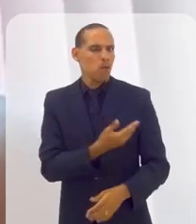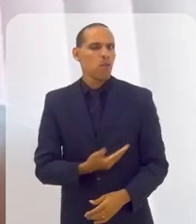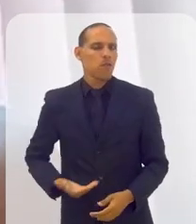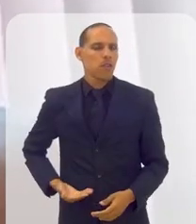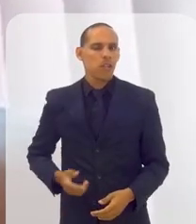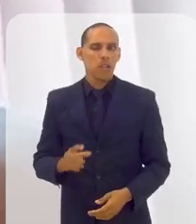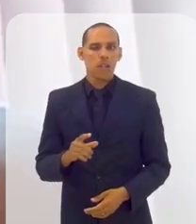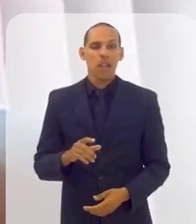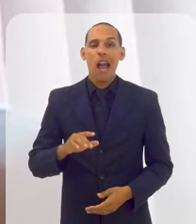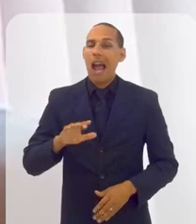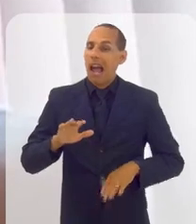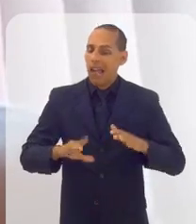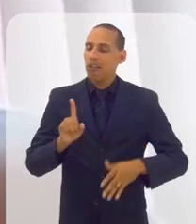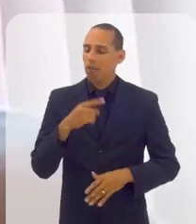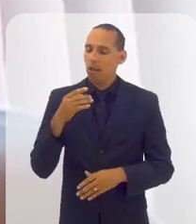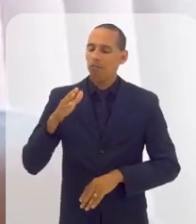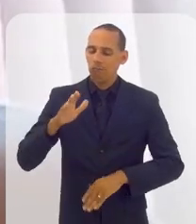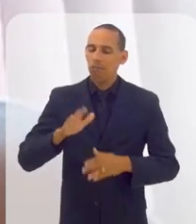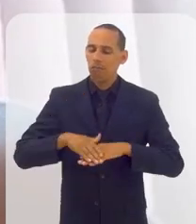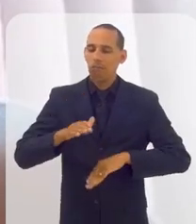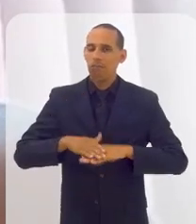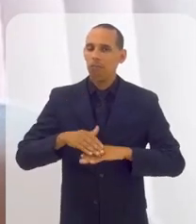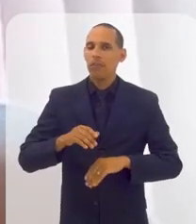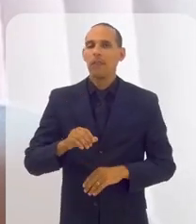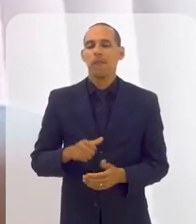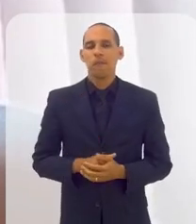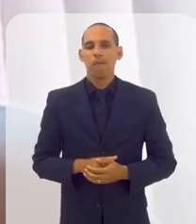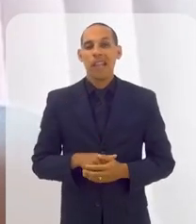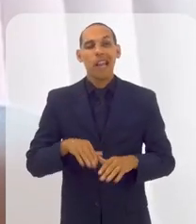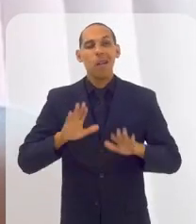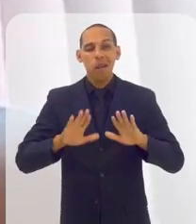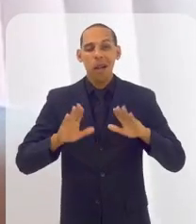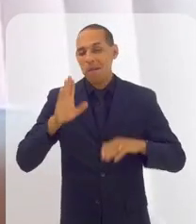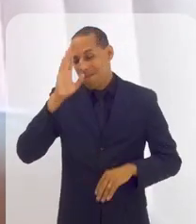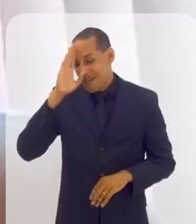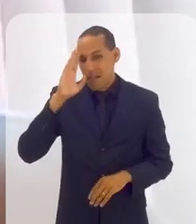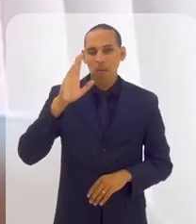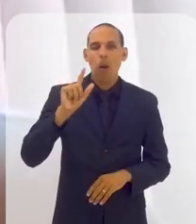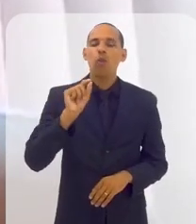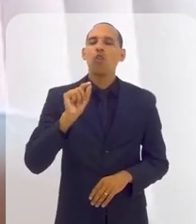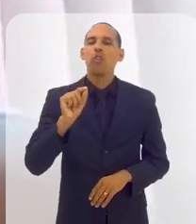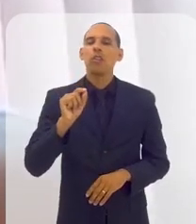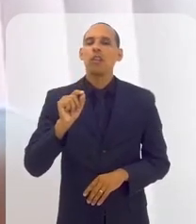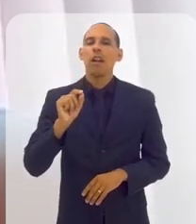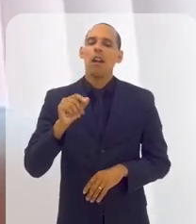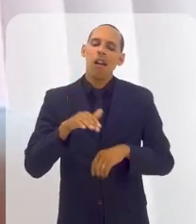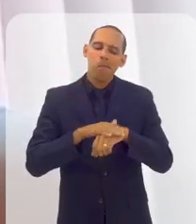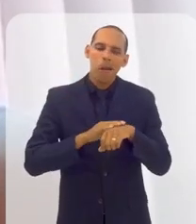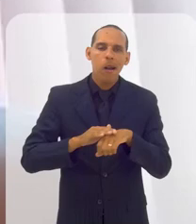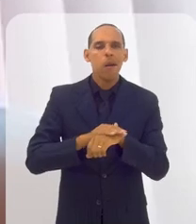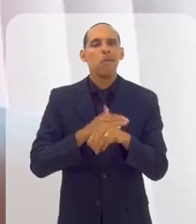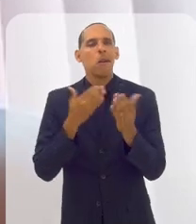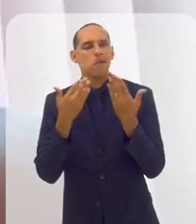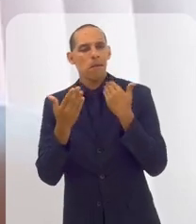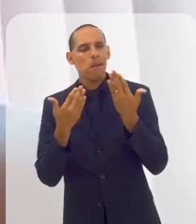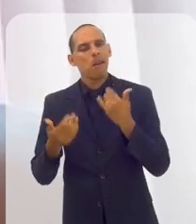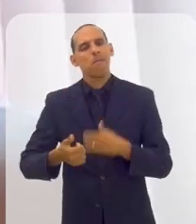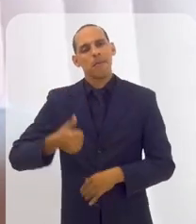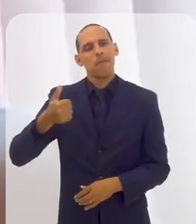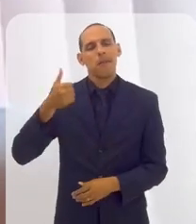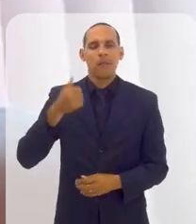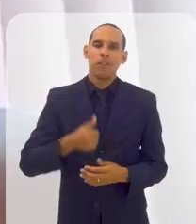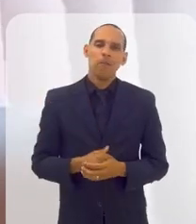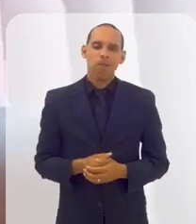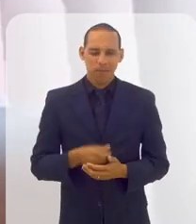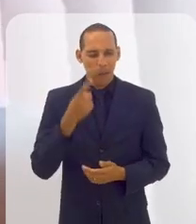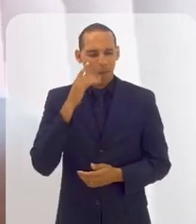caso extremo, a gente faz isso. Mas a gente entende que o papel primeiro, a busca inicial, é a busca da conversa, do